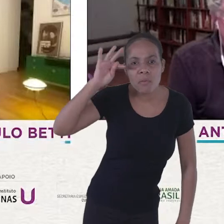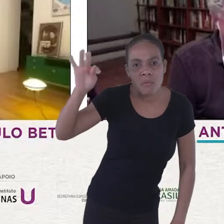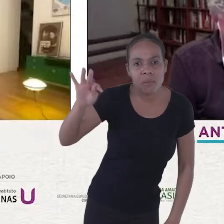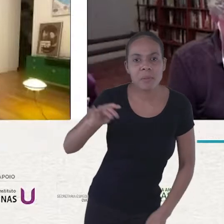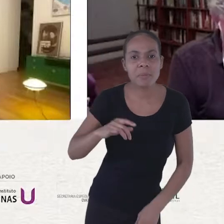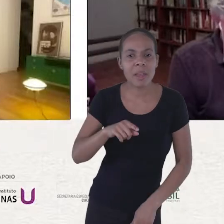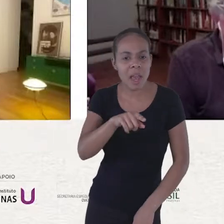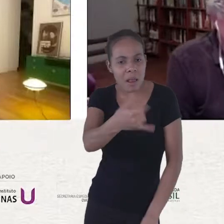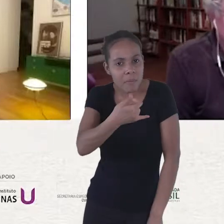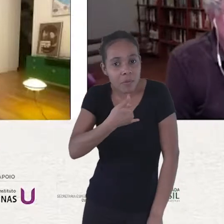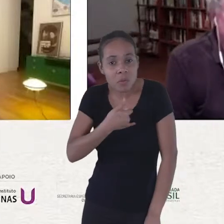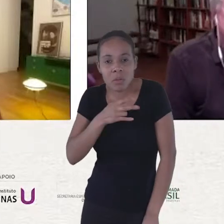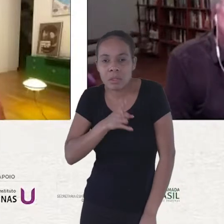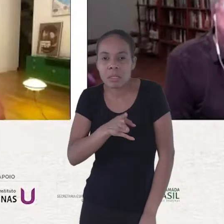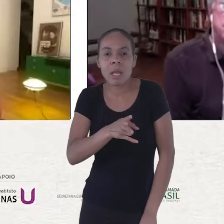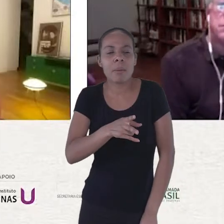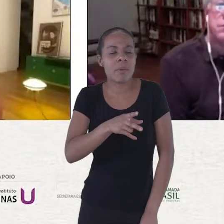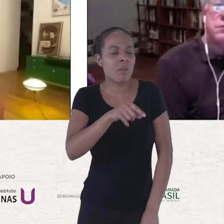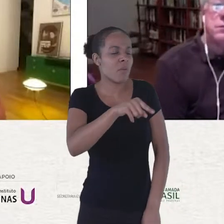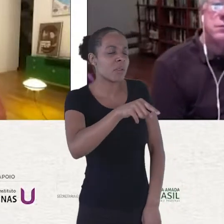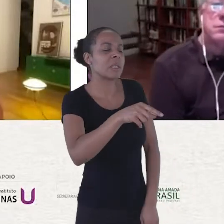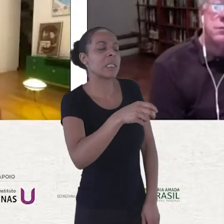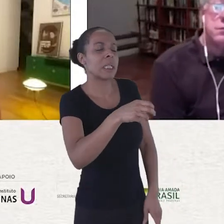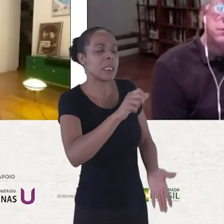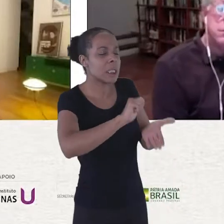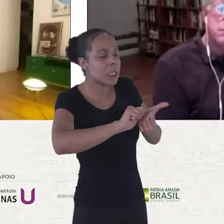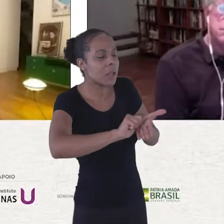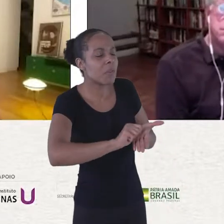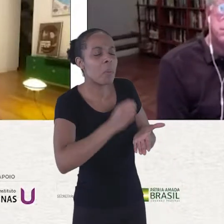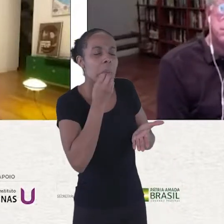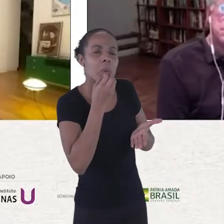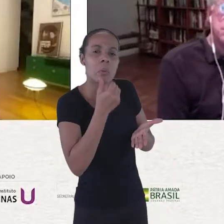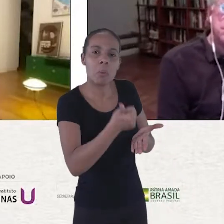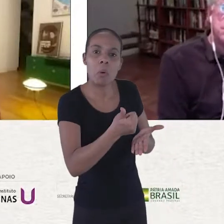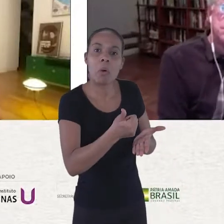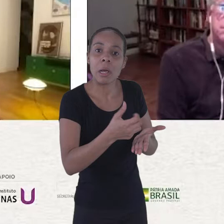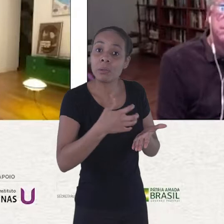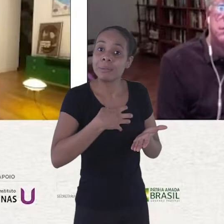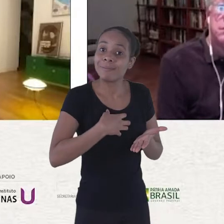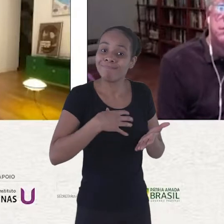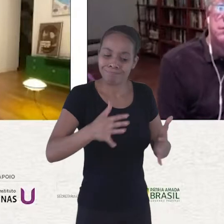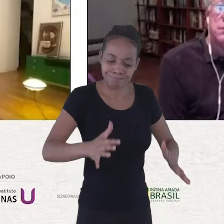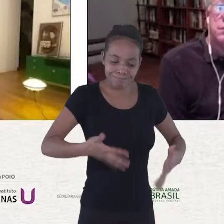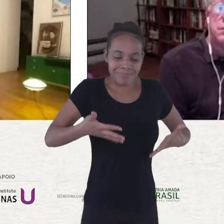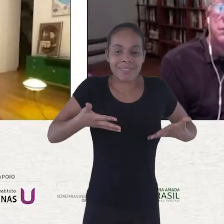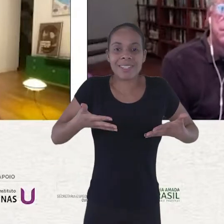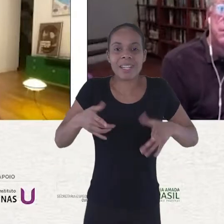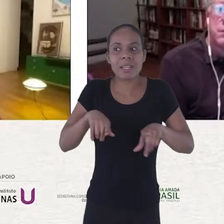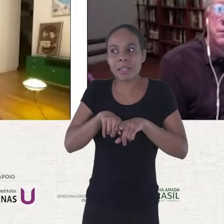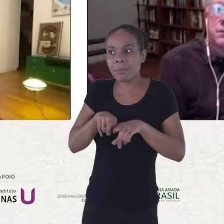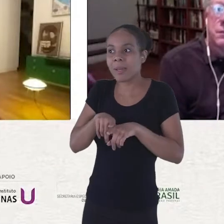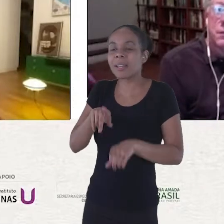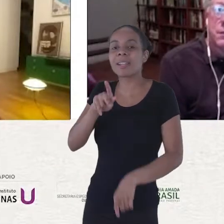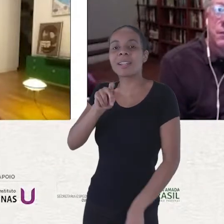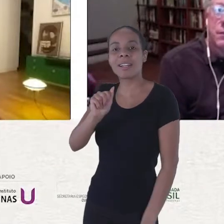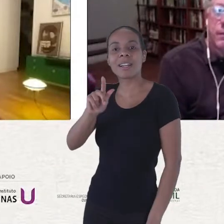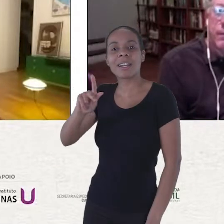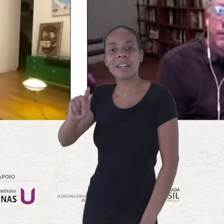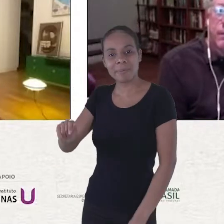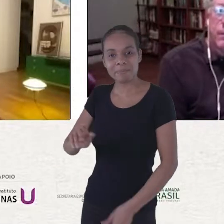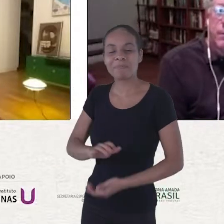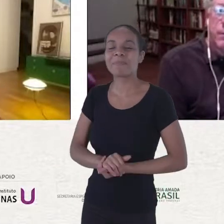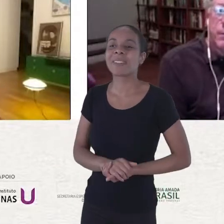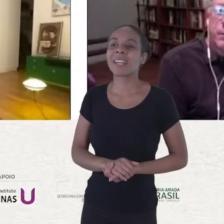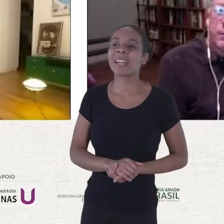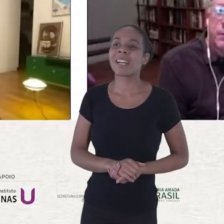Isso vai te incentivando. E o Cacá Diegues, com aquela generosidade que nós conhecemos, que ele tem,